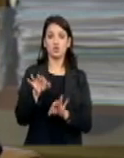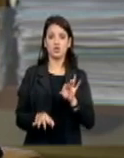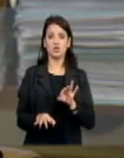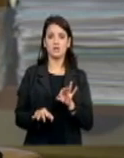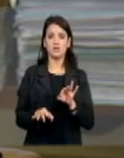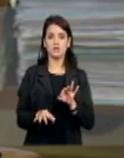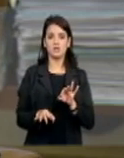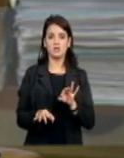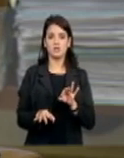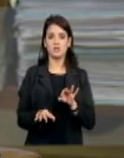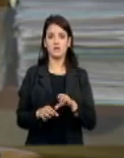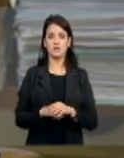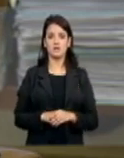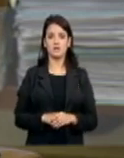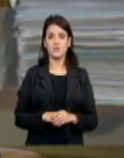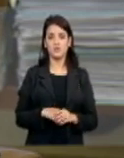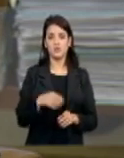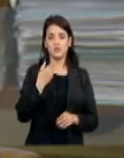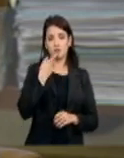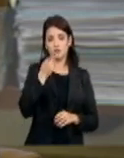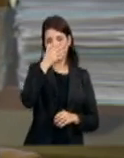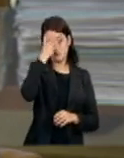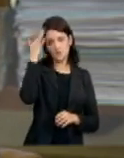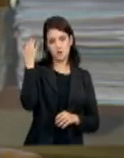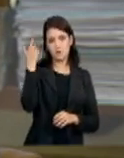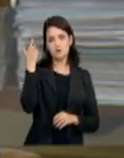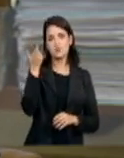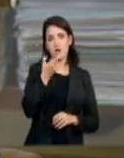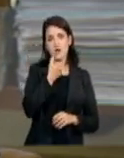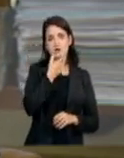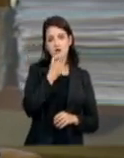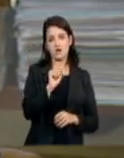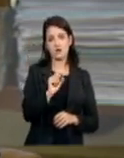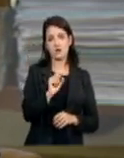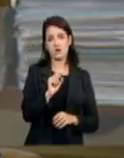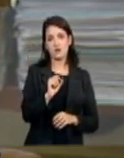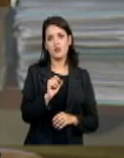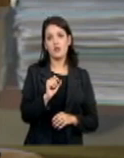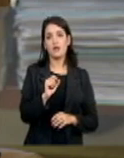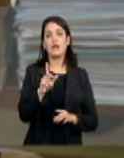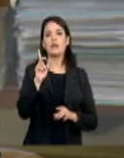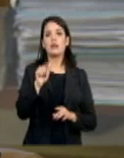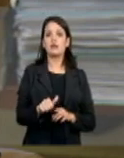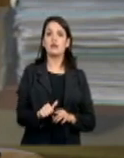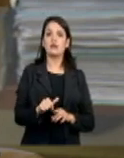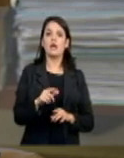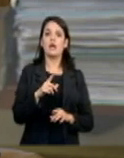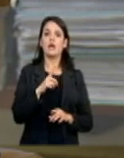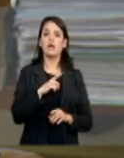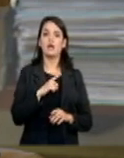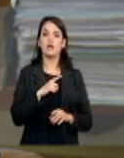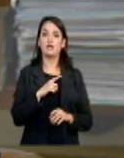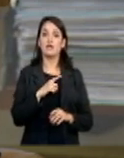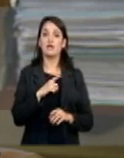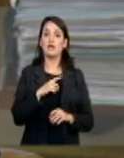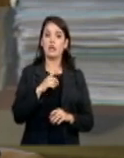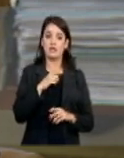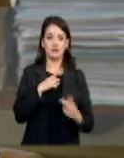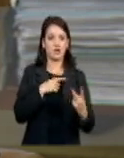denominam de ter-se etá ou seja a posição de um terceiro juridicamente